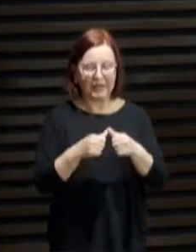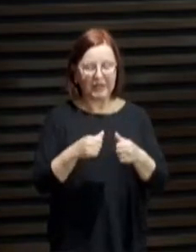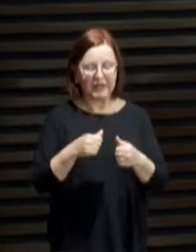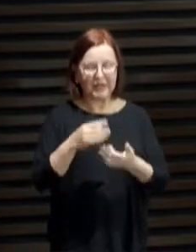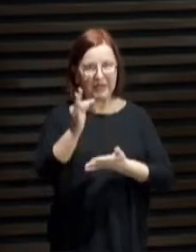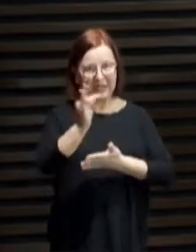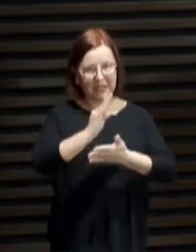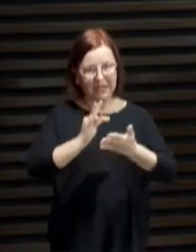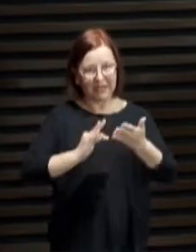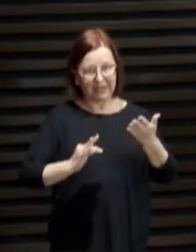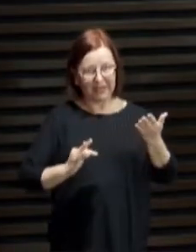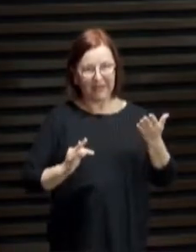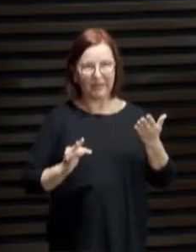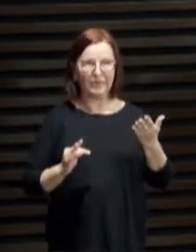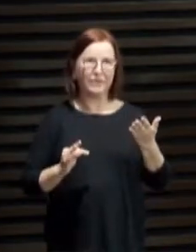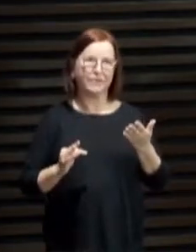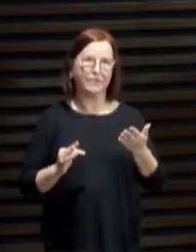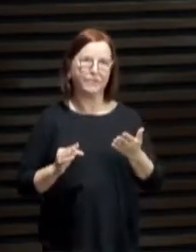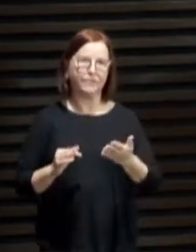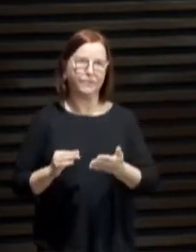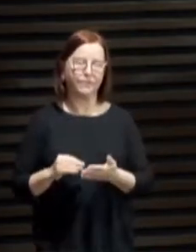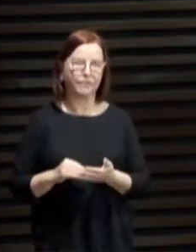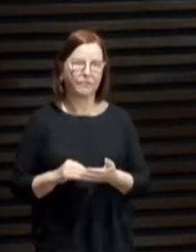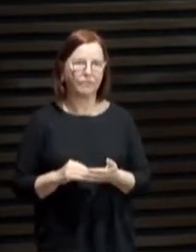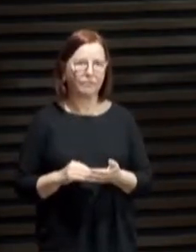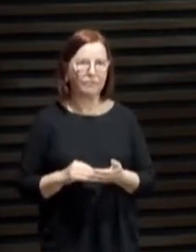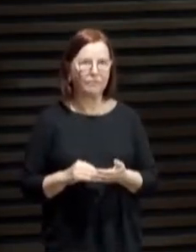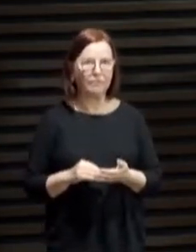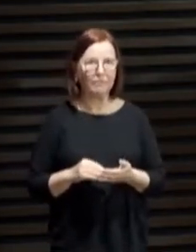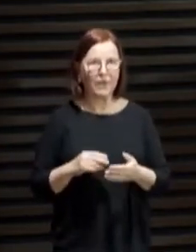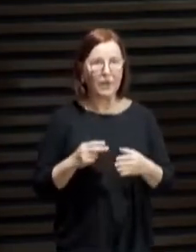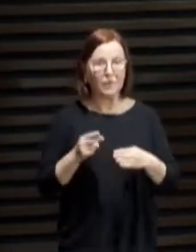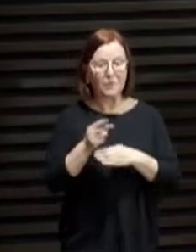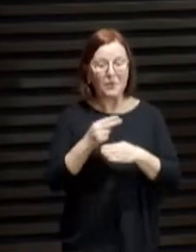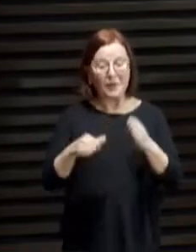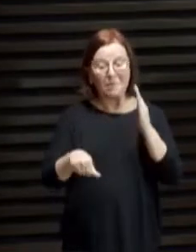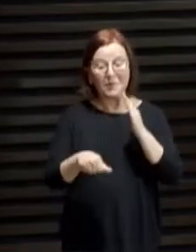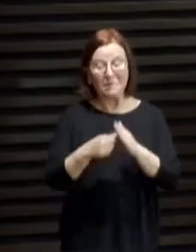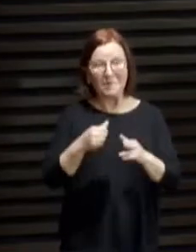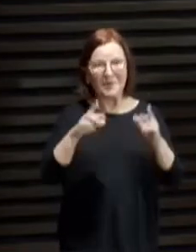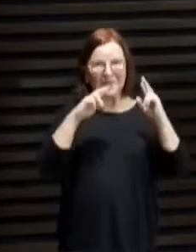de divisa para a conferência, buscar em primeiro lugar o reino de Deus,